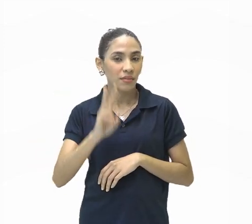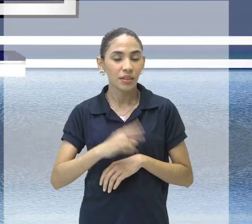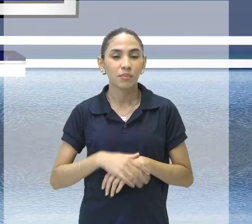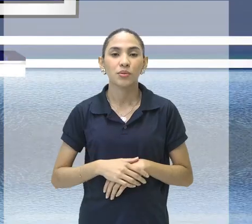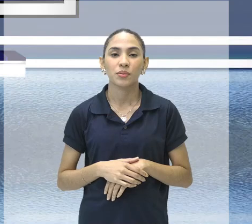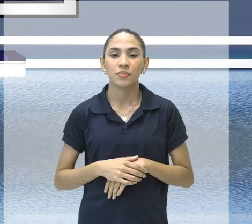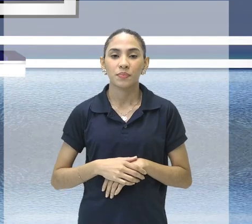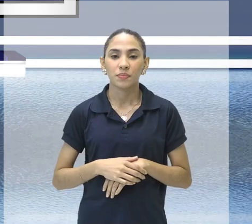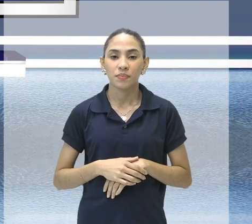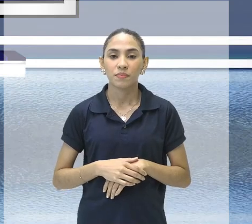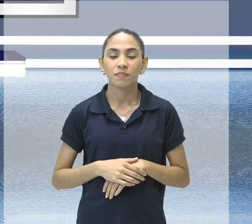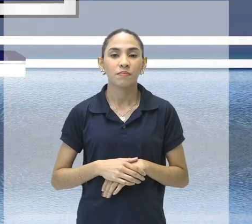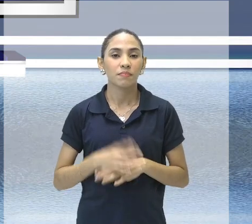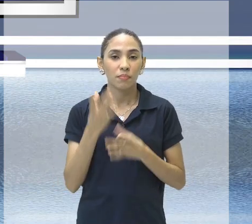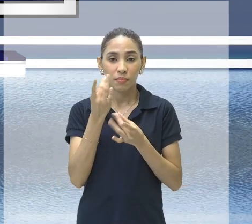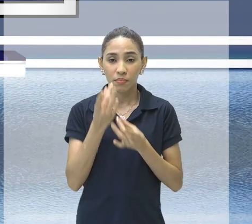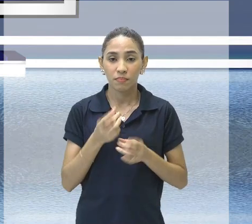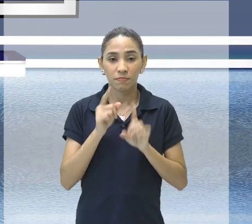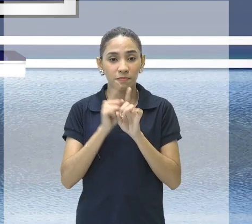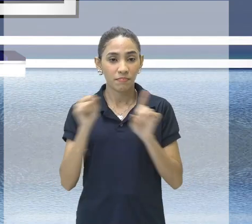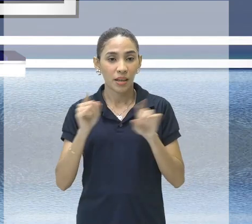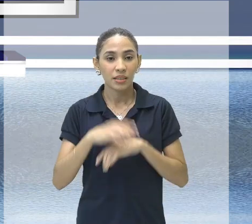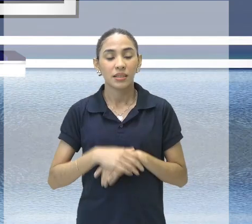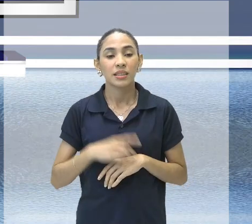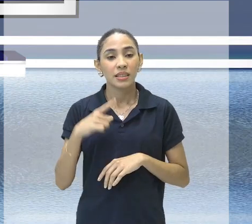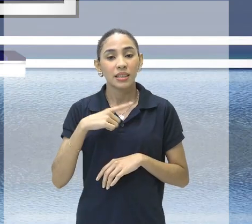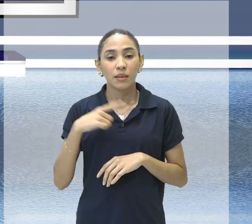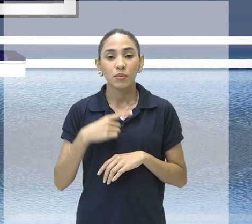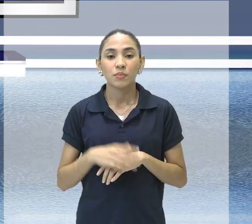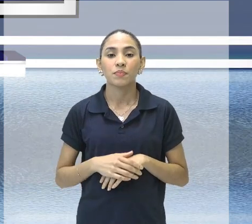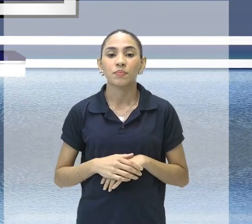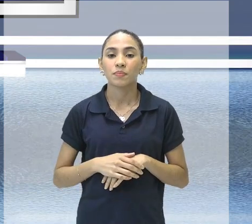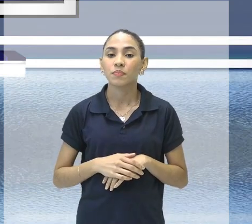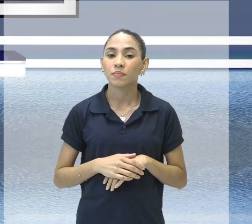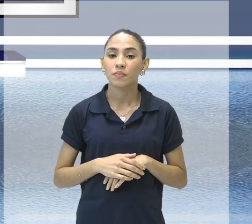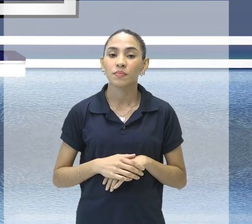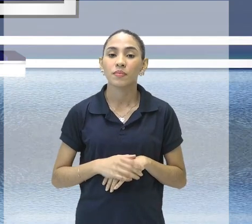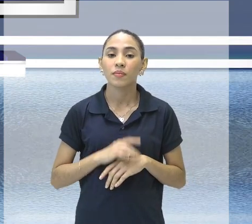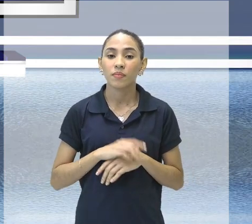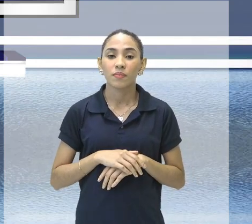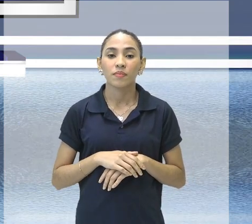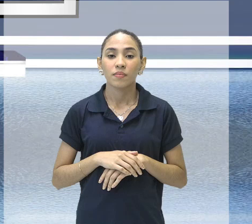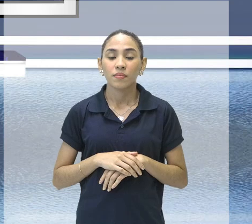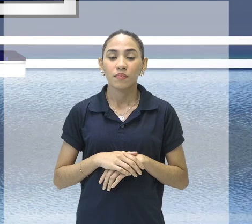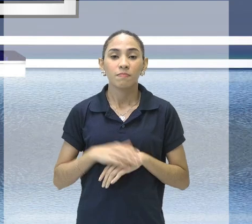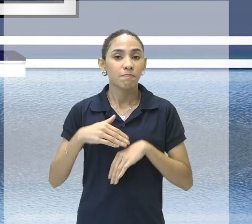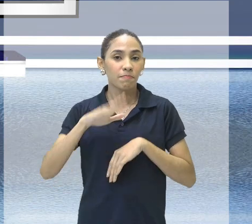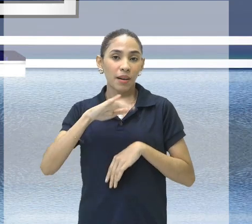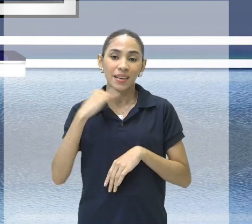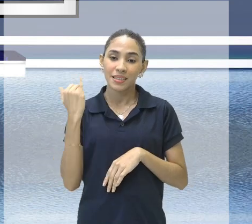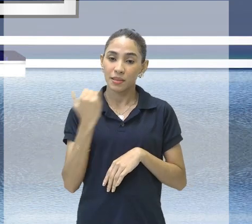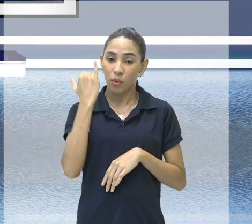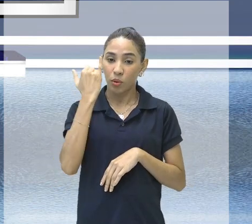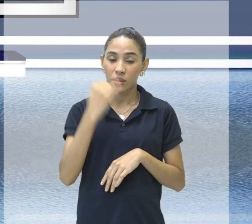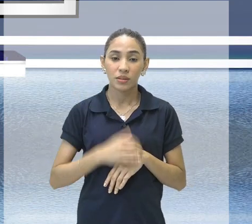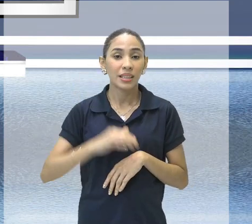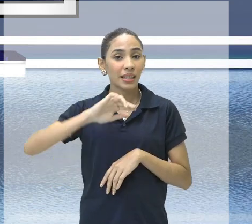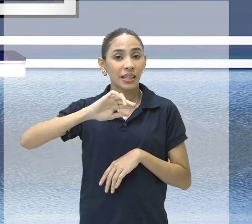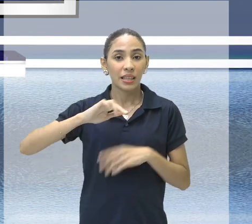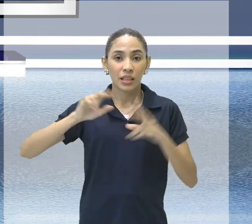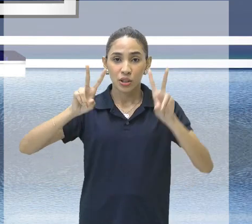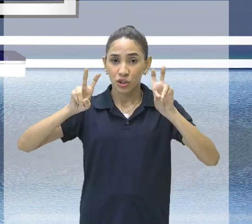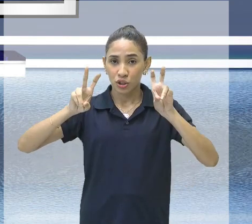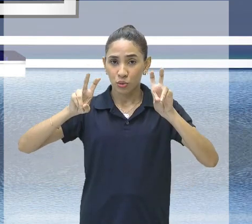mais elaboradas, mas temos aqui uma delas que é uma das mais importantes, né? Não